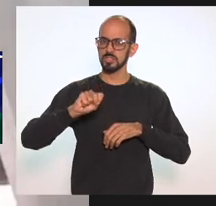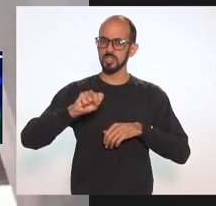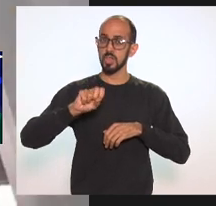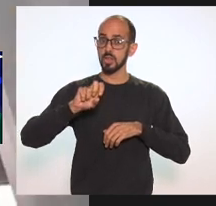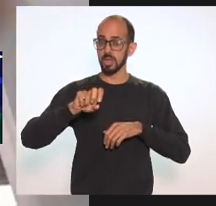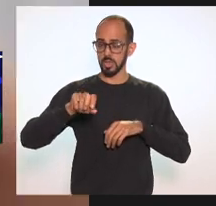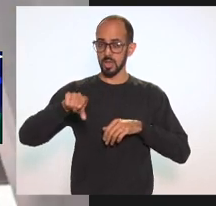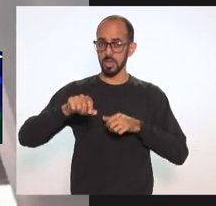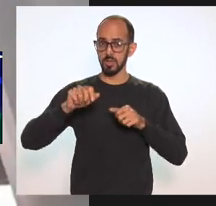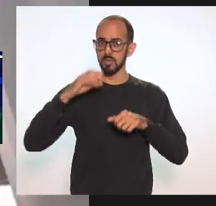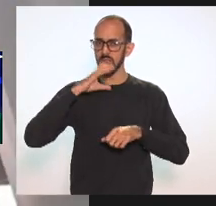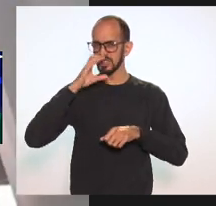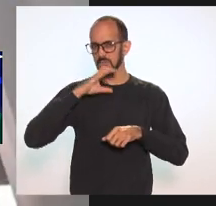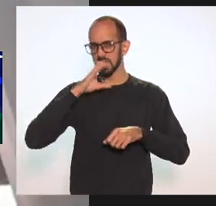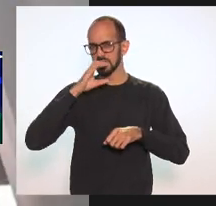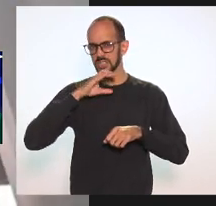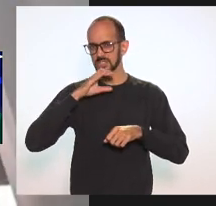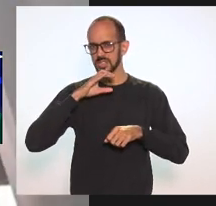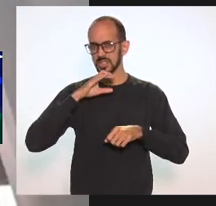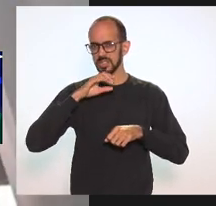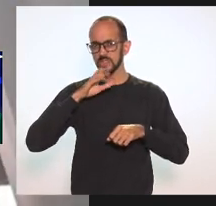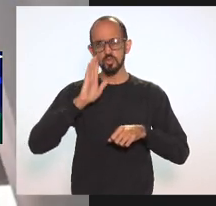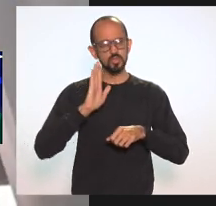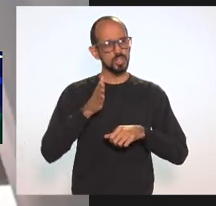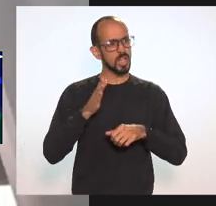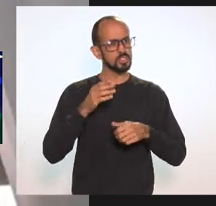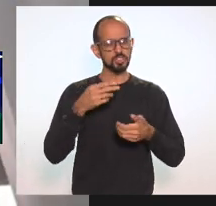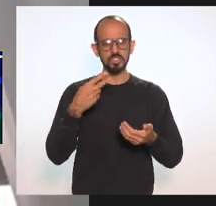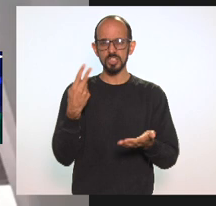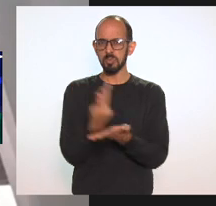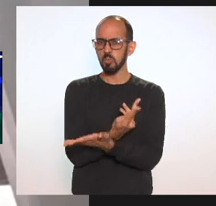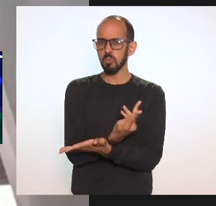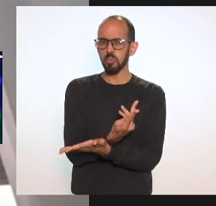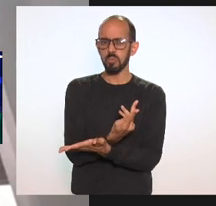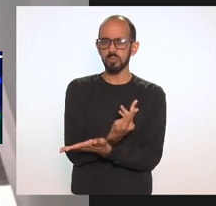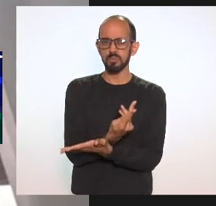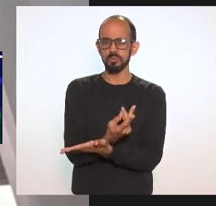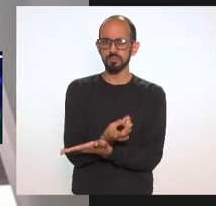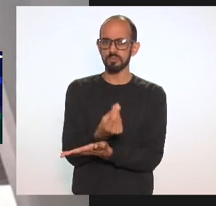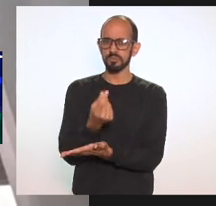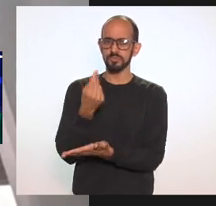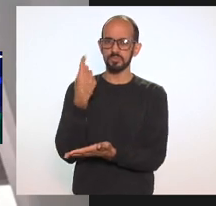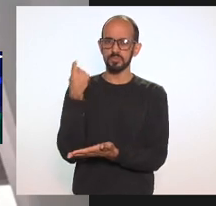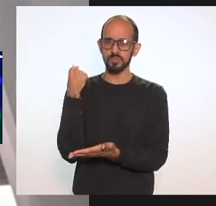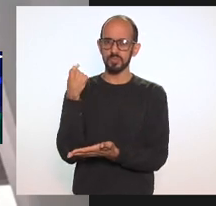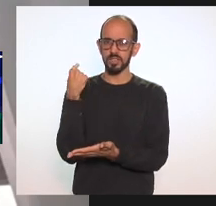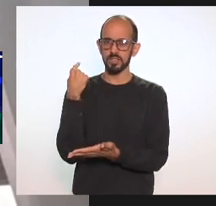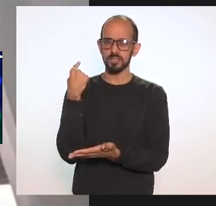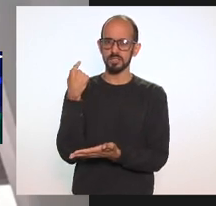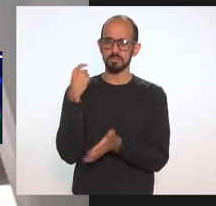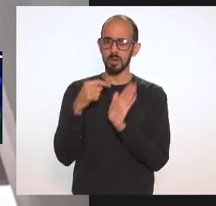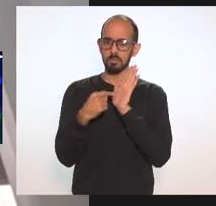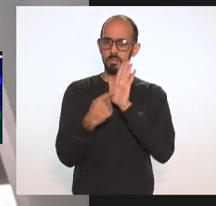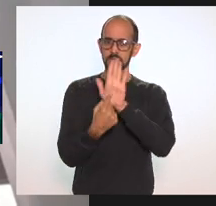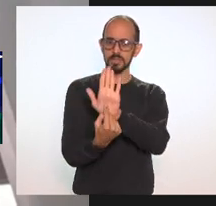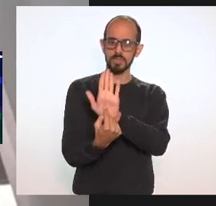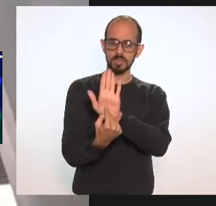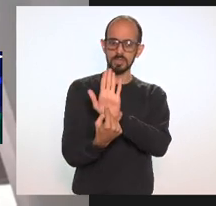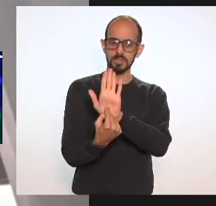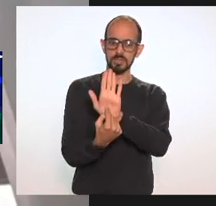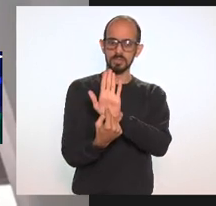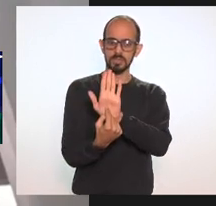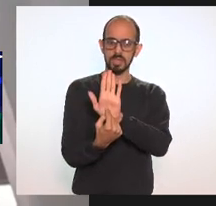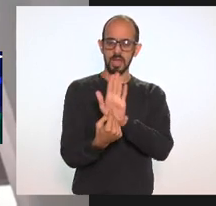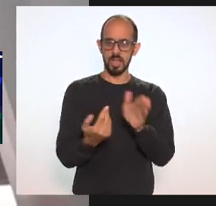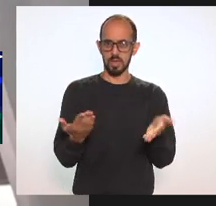Emerson inicialmente isso já tinha tecido já tem que se já tinha esquecido um levantamento feito por apresentar junto com essas